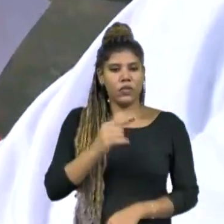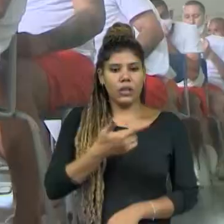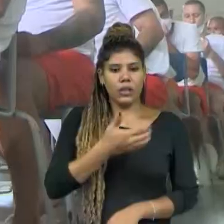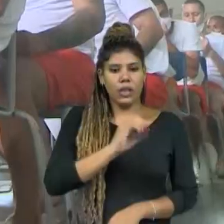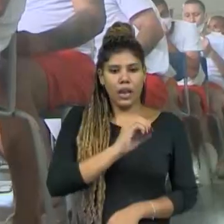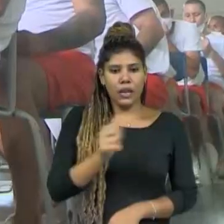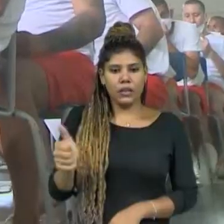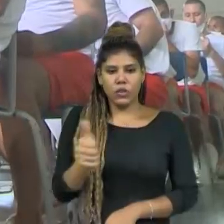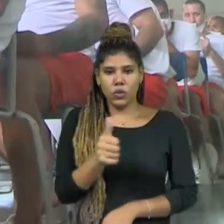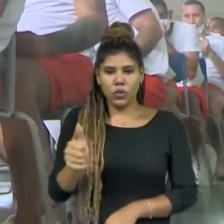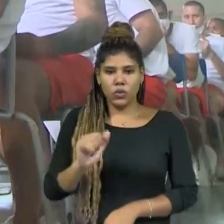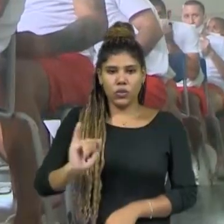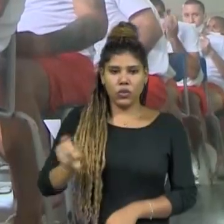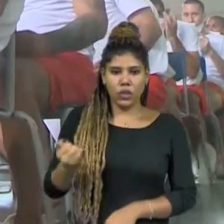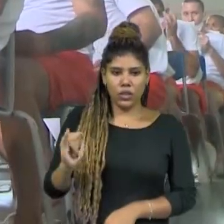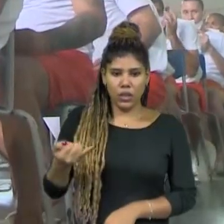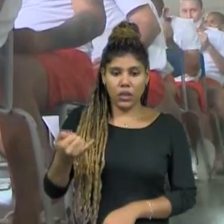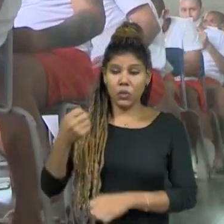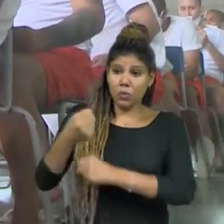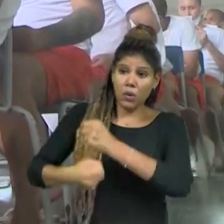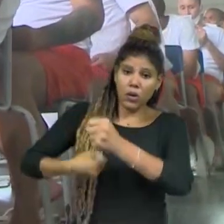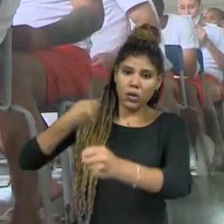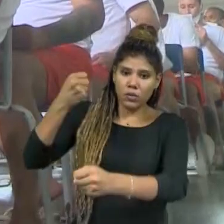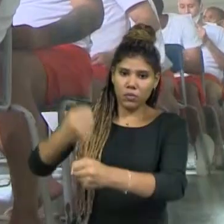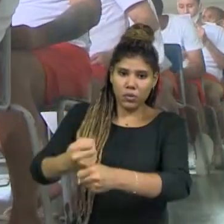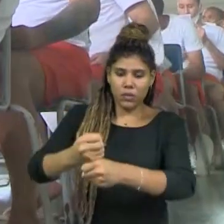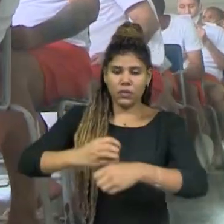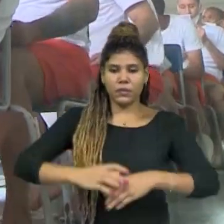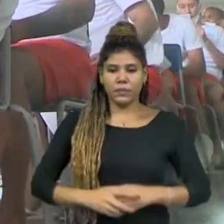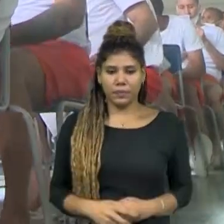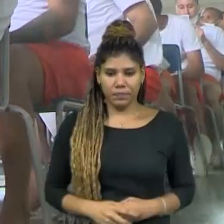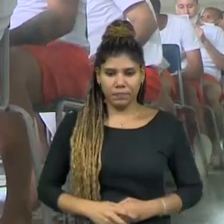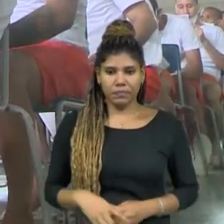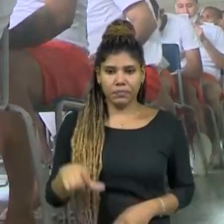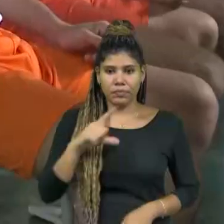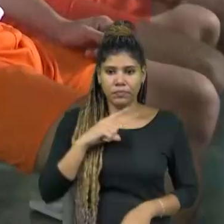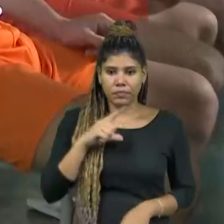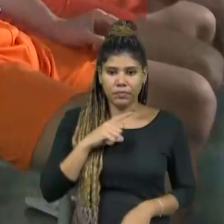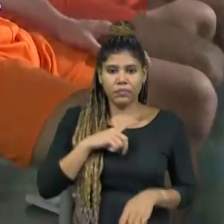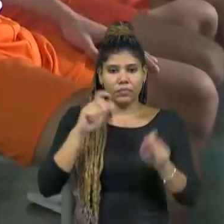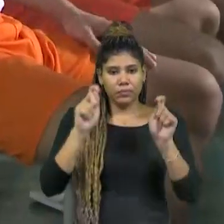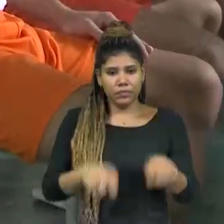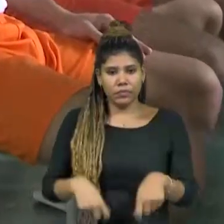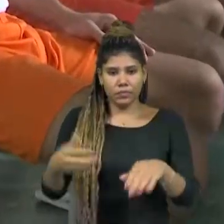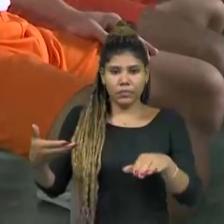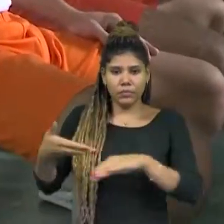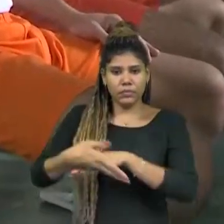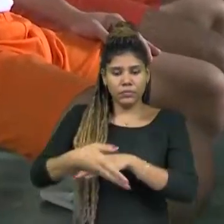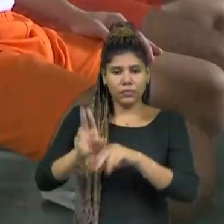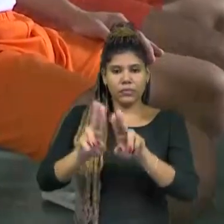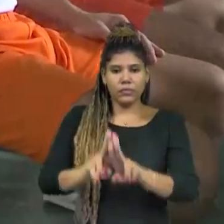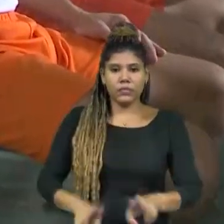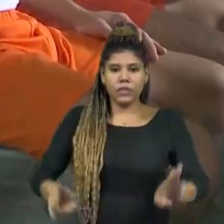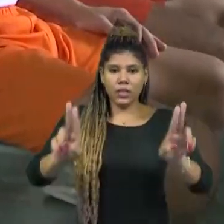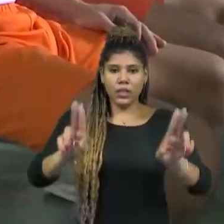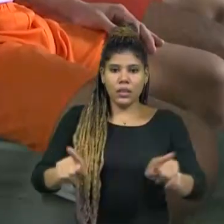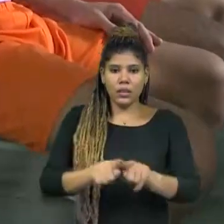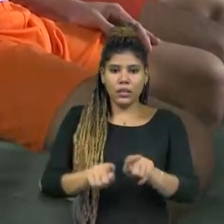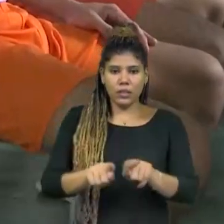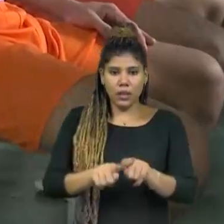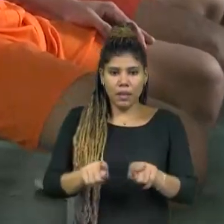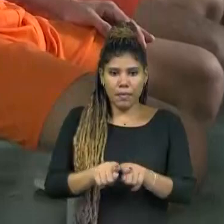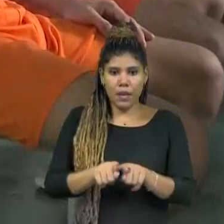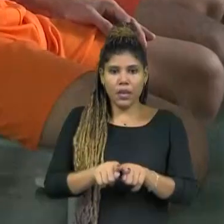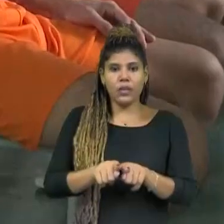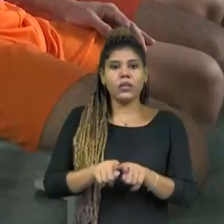de janeiro no próximo ano nas unidades, permitindo acesso ao ensino superior e programas como Sistema de Seleção Unificada